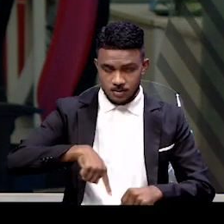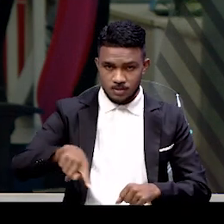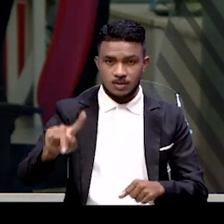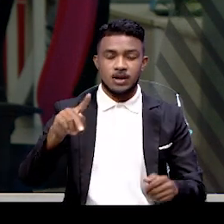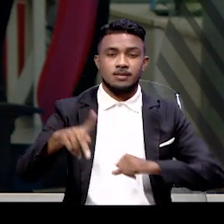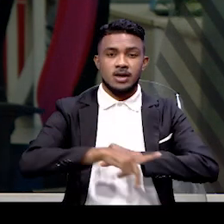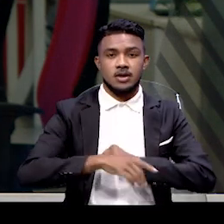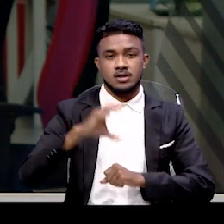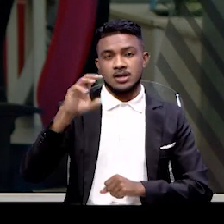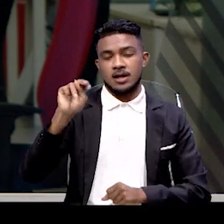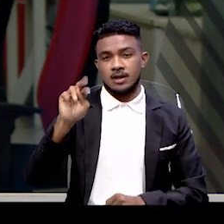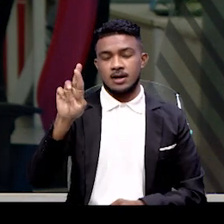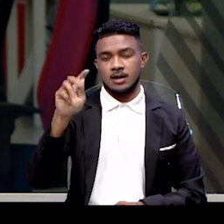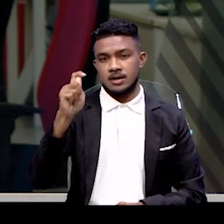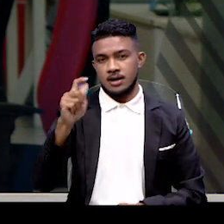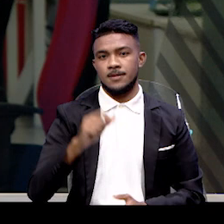Senarte.